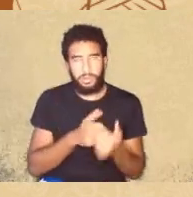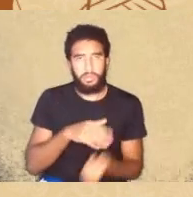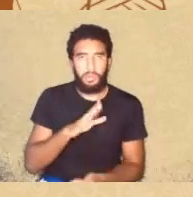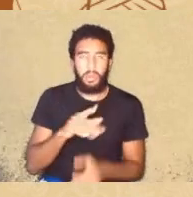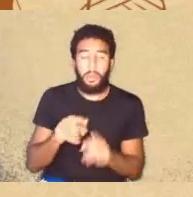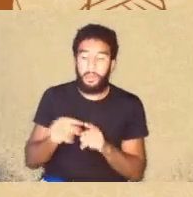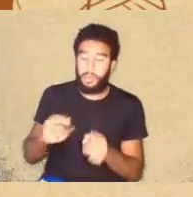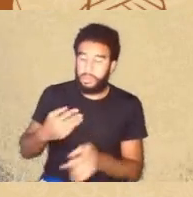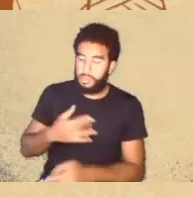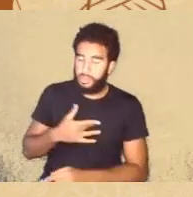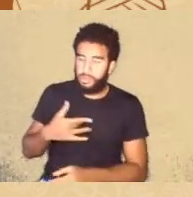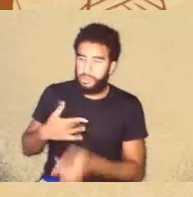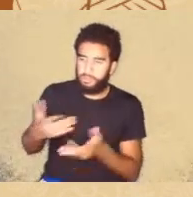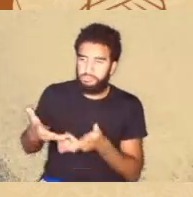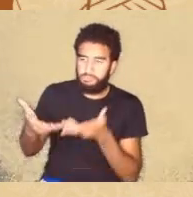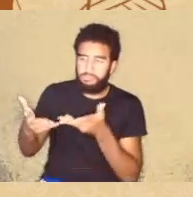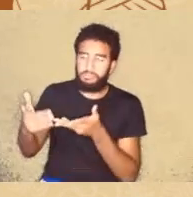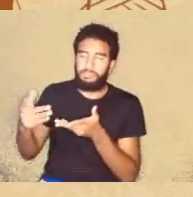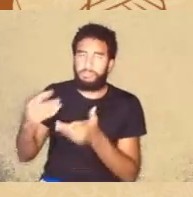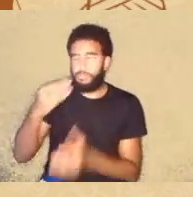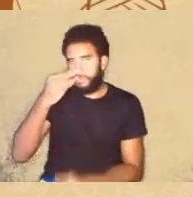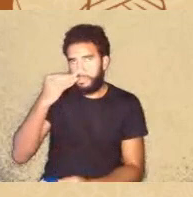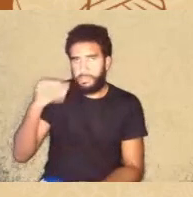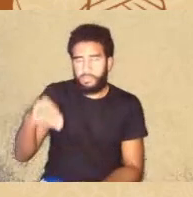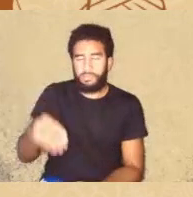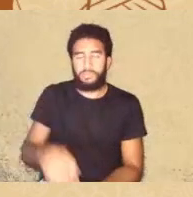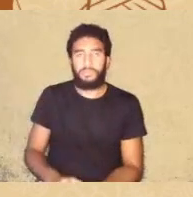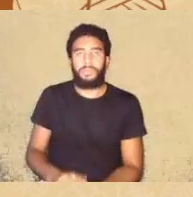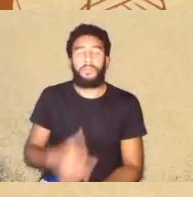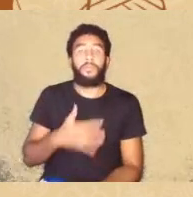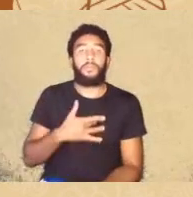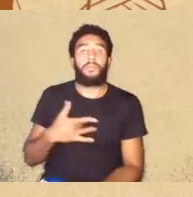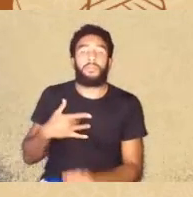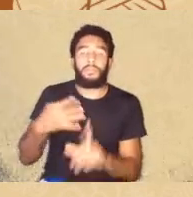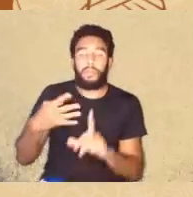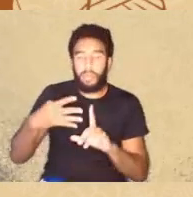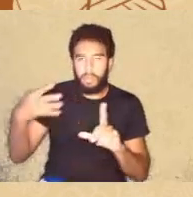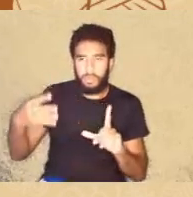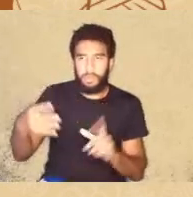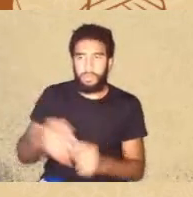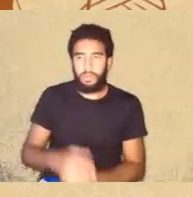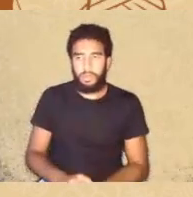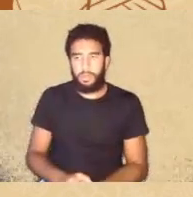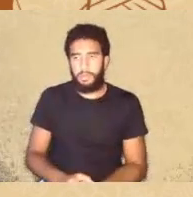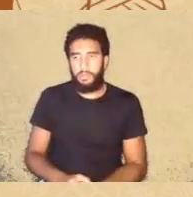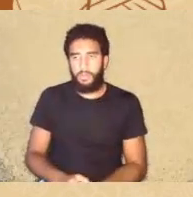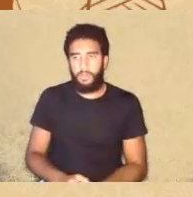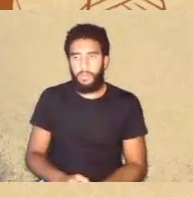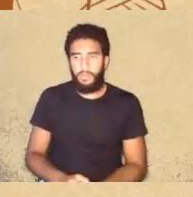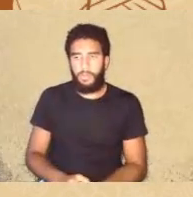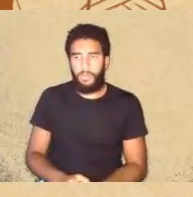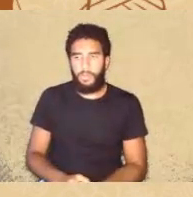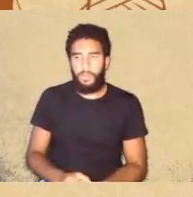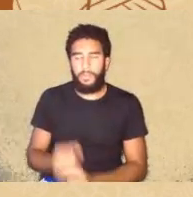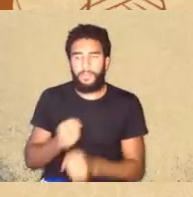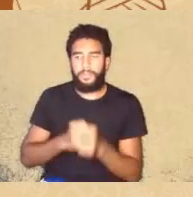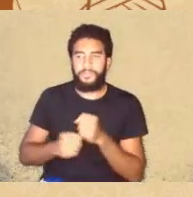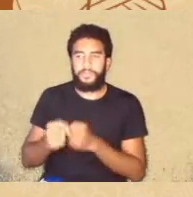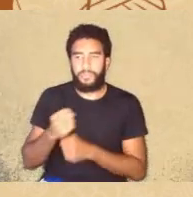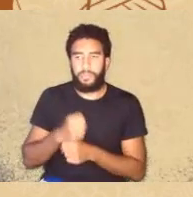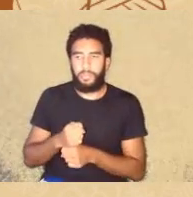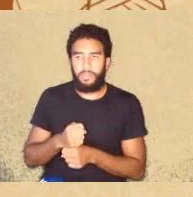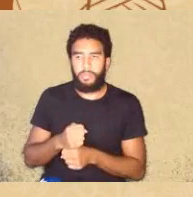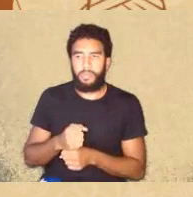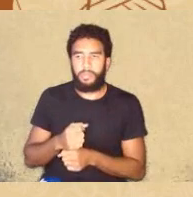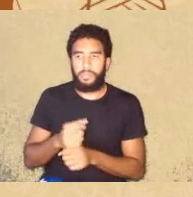de saúde. E na saúde LGBT, a gente, ano que vem, vai fazer 10 anos de publicação da Política Nacional